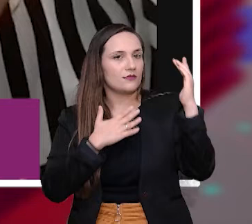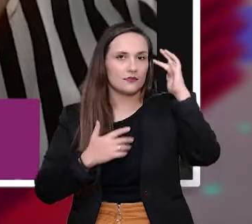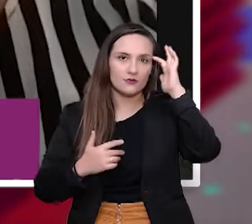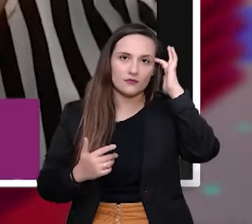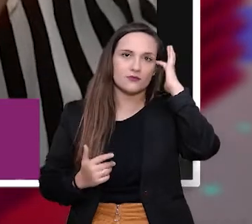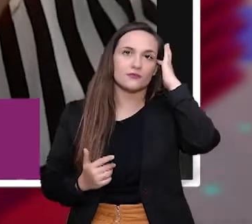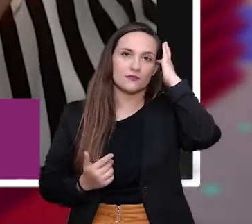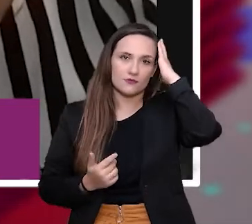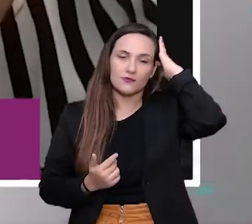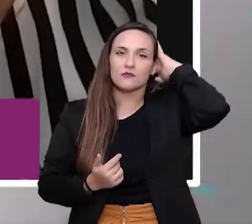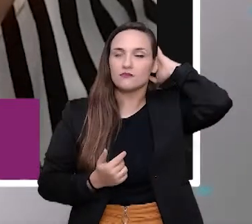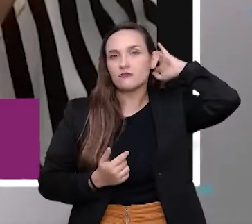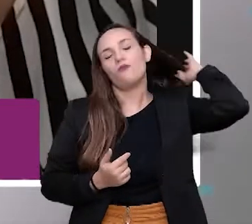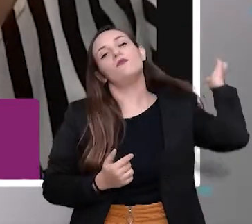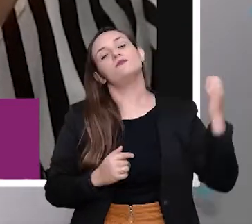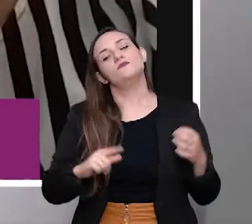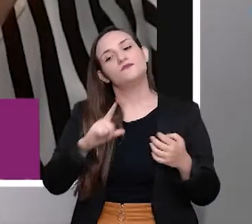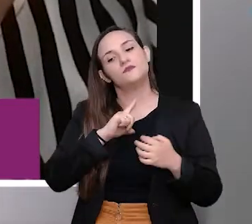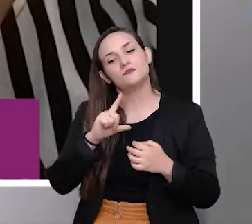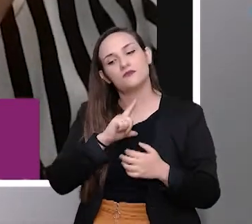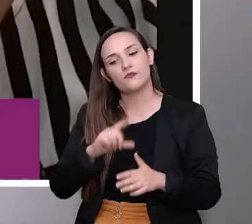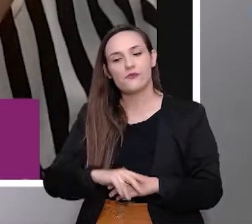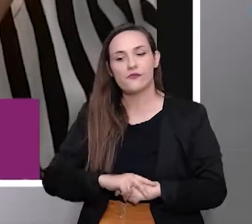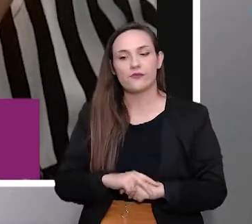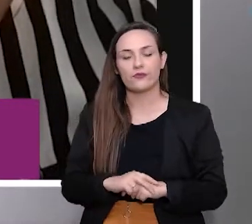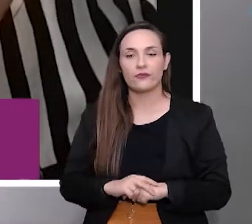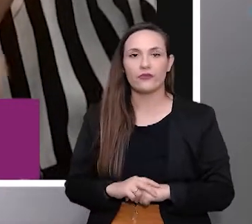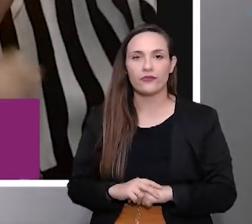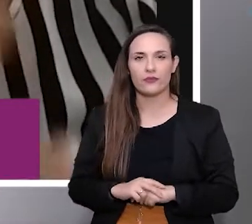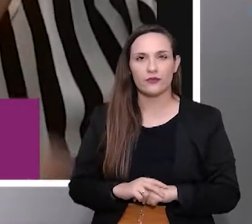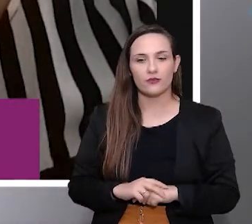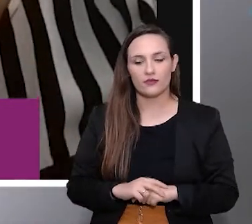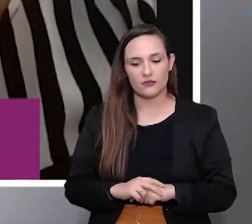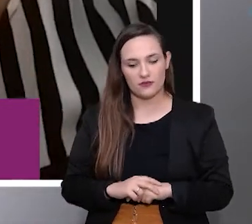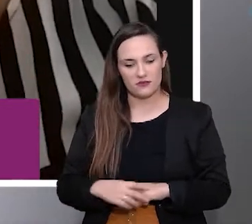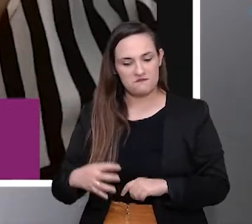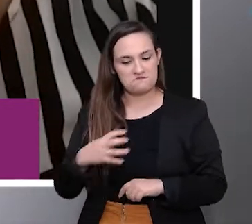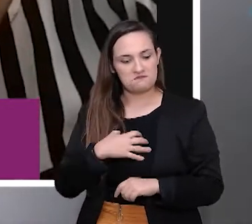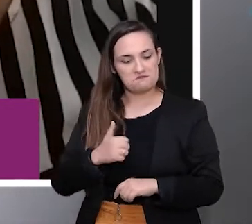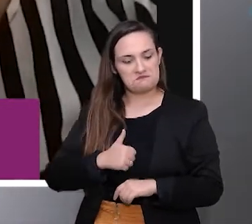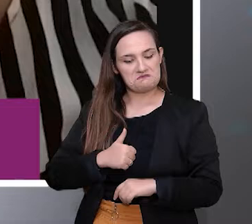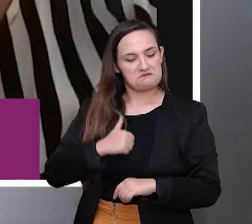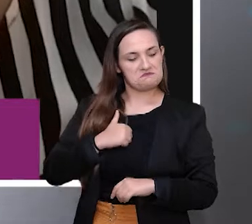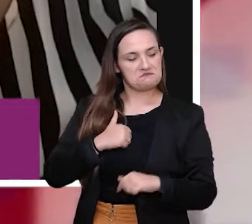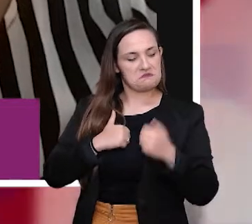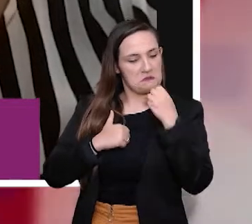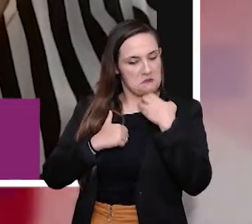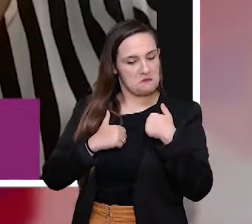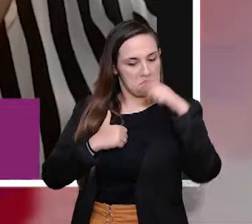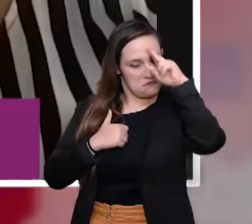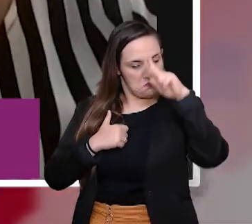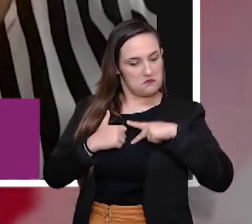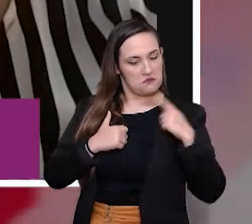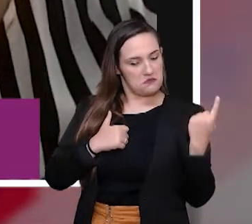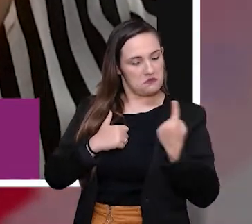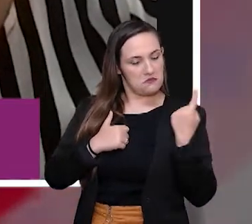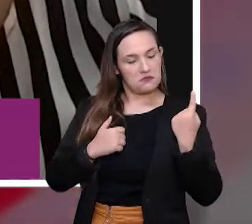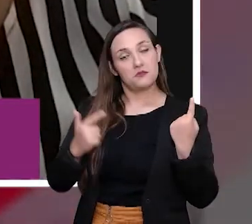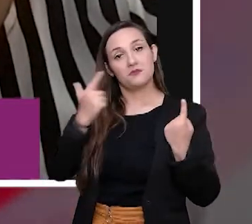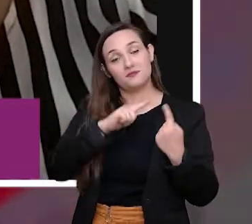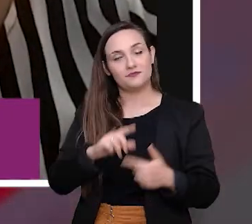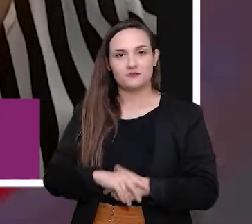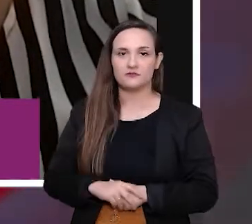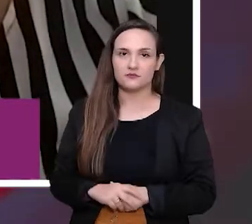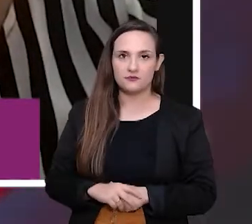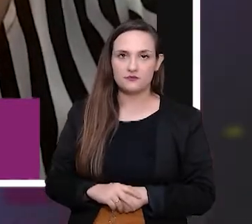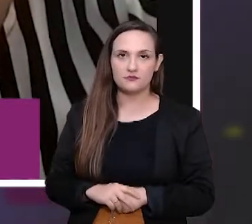nos leva muito a essa questão dessa afirmação da autoestima, né? Que é isso que muitas vezes a pessoa